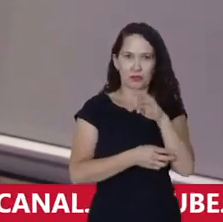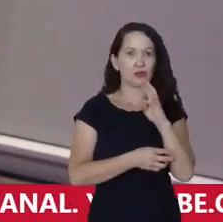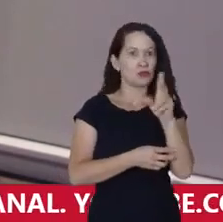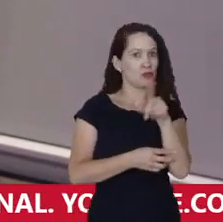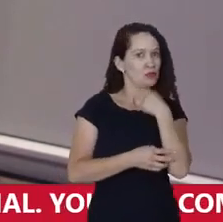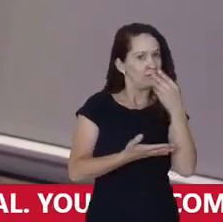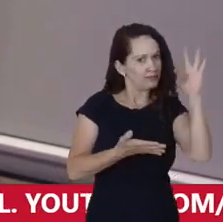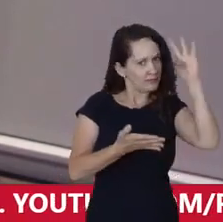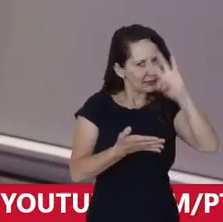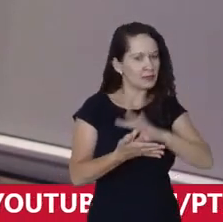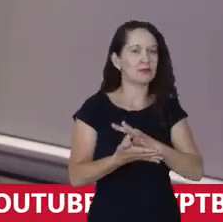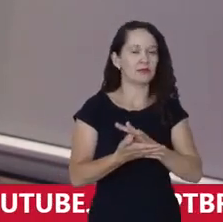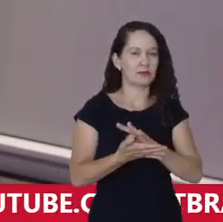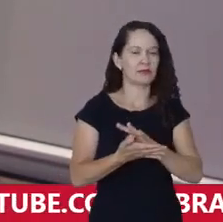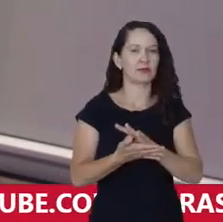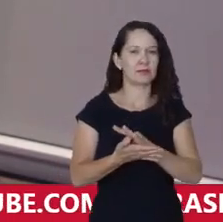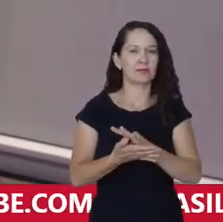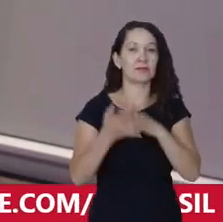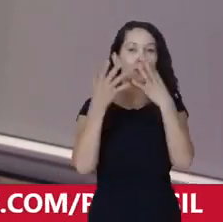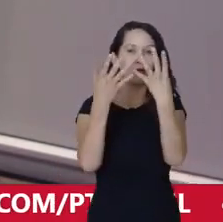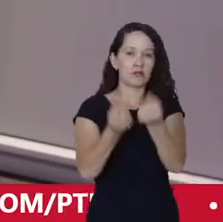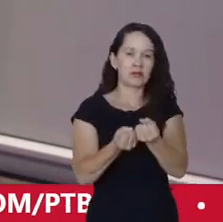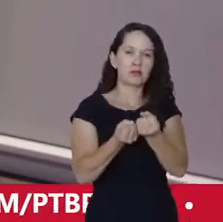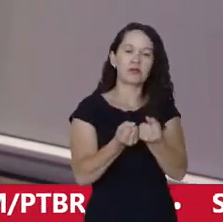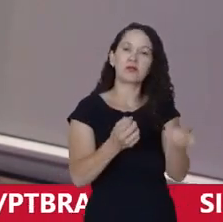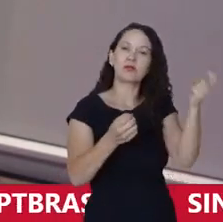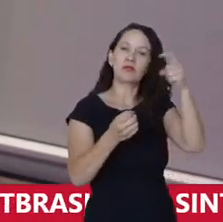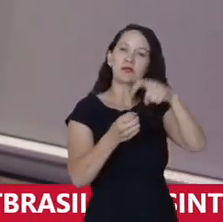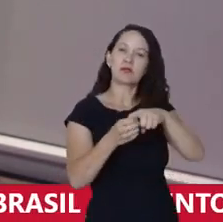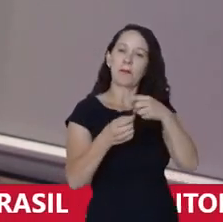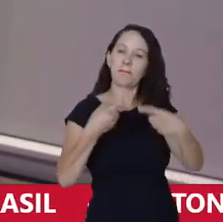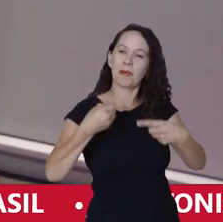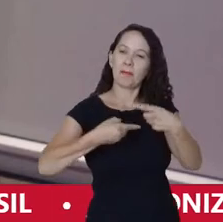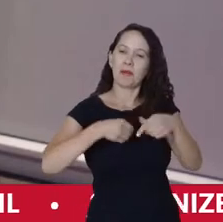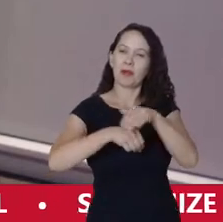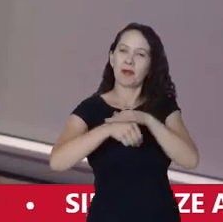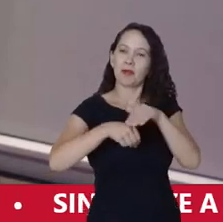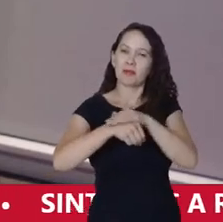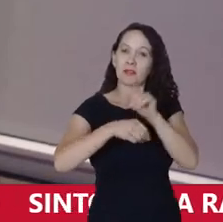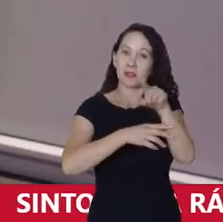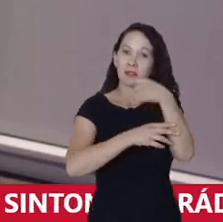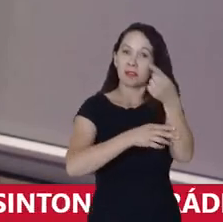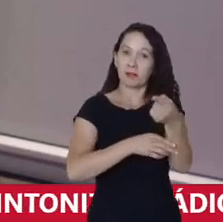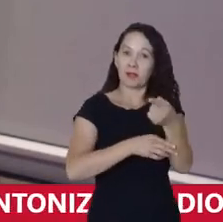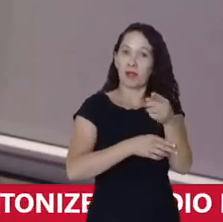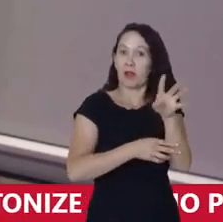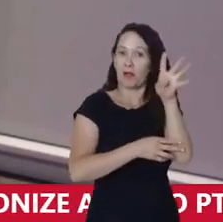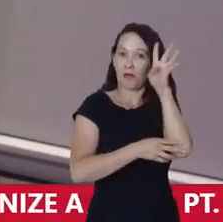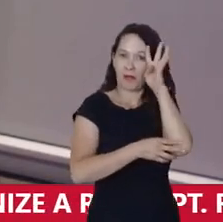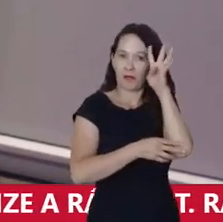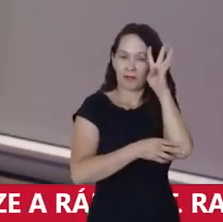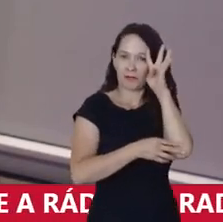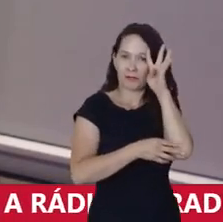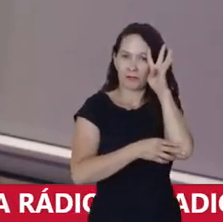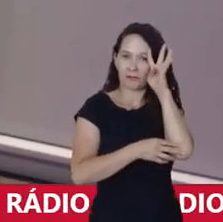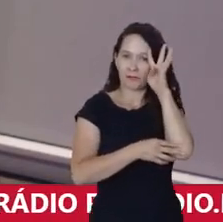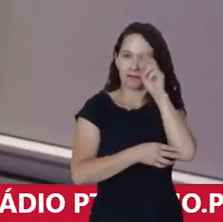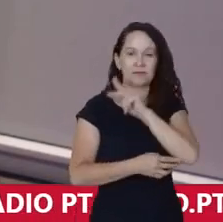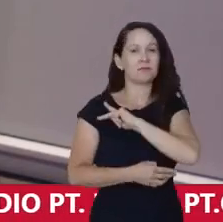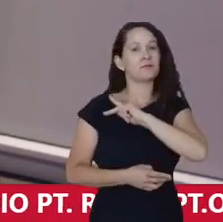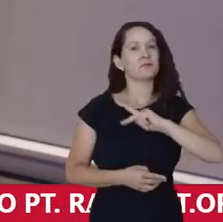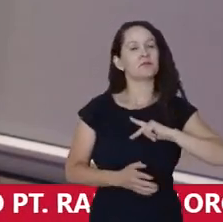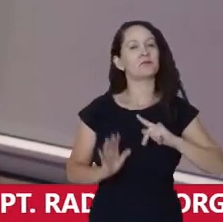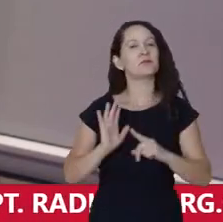nos inscrevemos. E vamos repetir essa discussão também depois de amanhã, na quarta-feira. O presidente